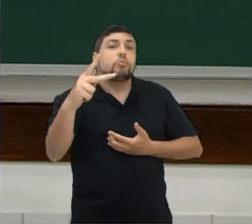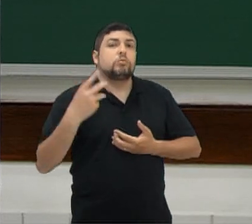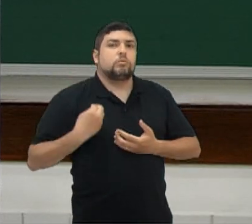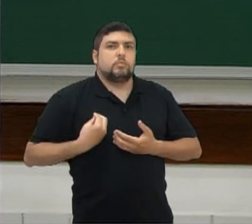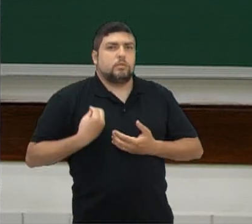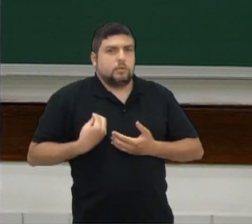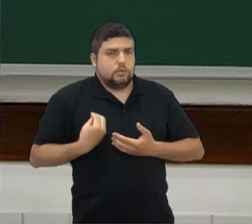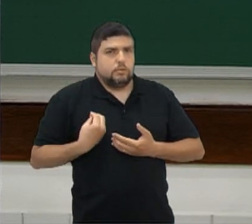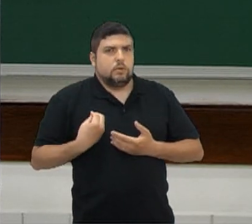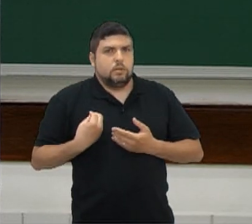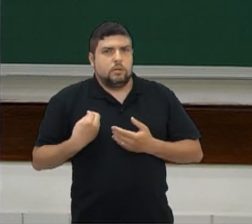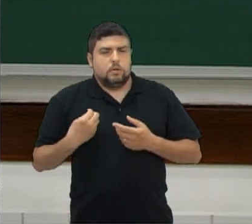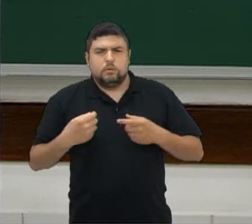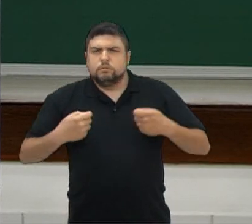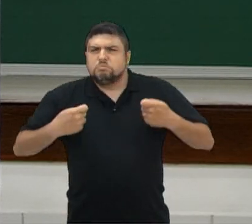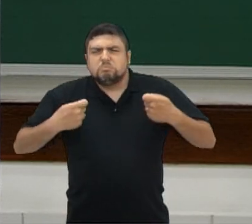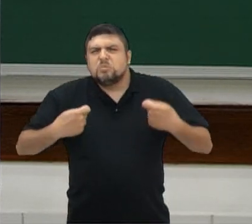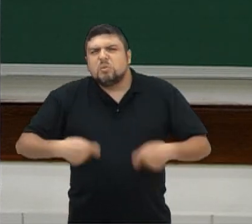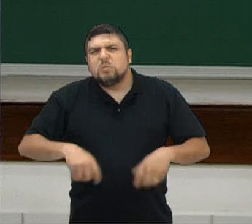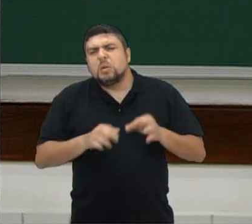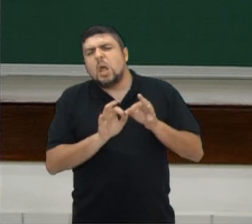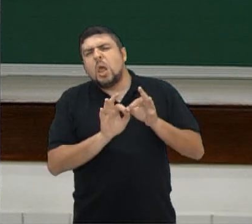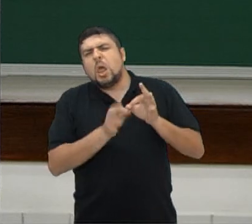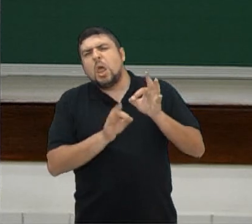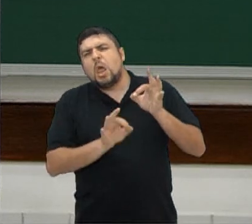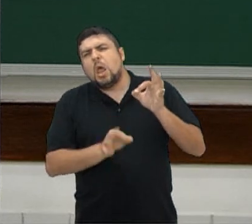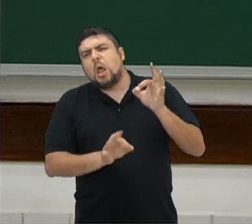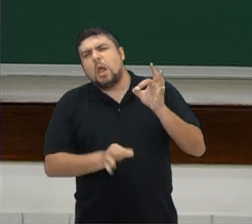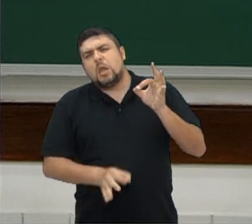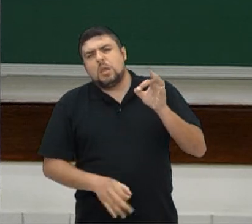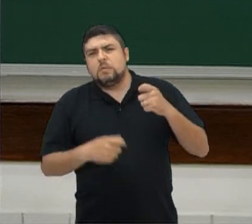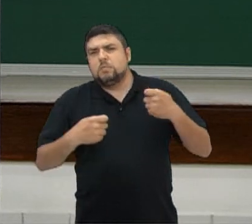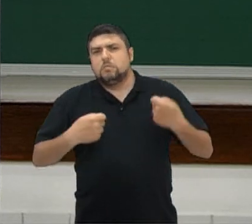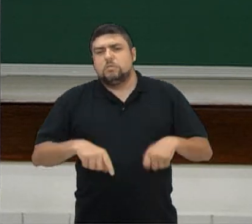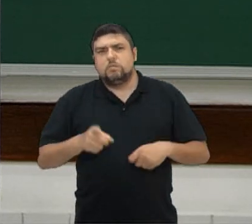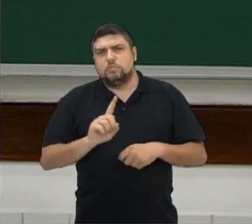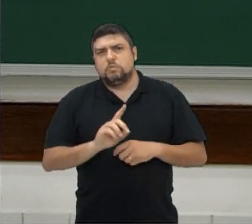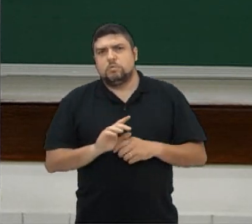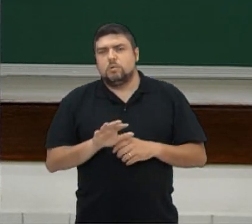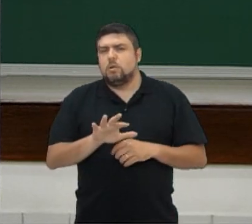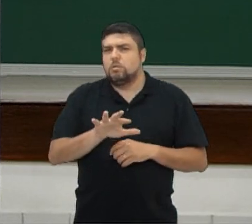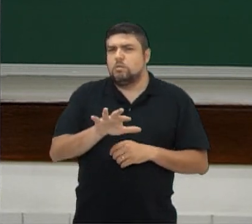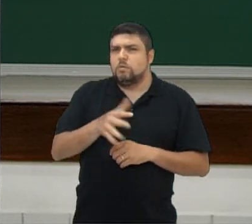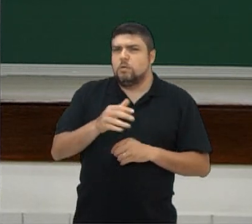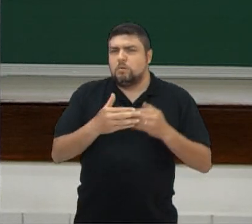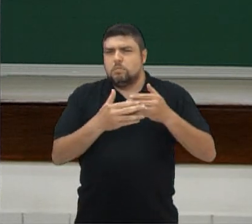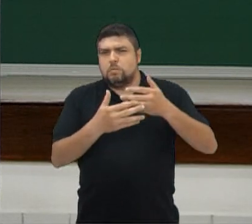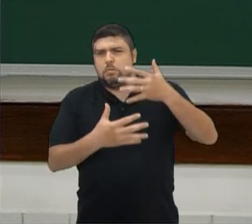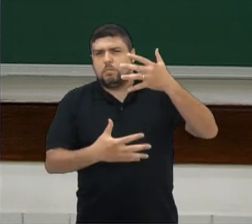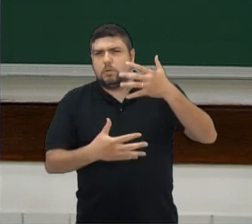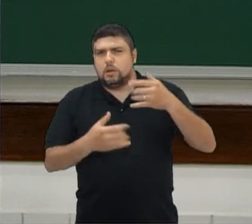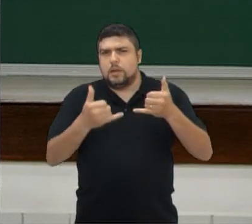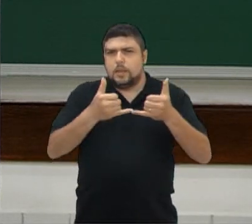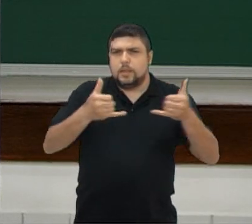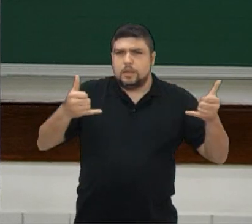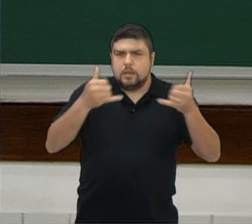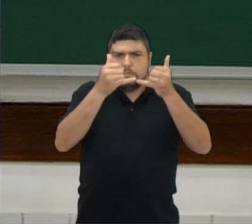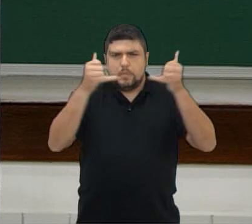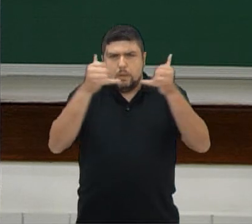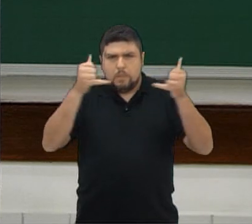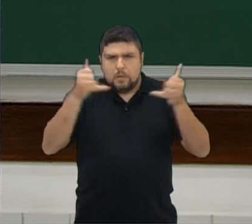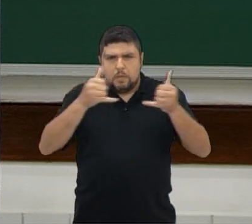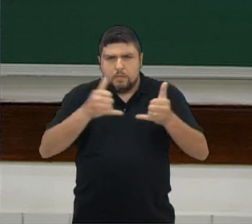ter muita coisa escrita, né? Para não ficar muito extenso, acho que em torno de 15 a 20 linhas aí fica bom,